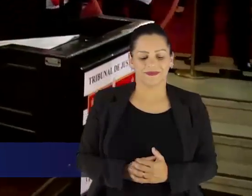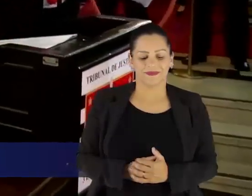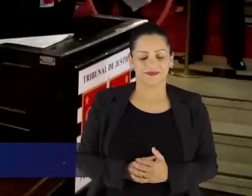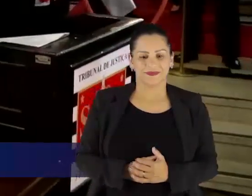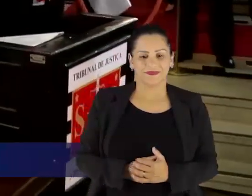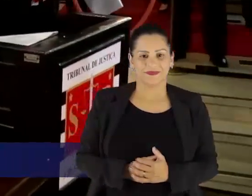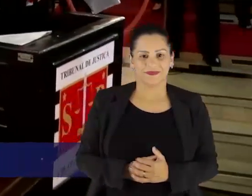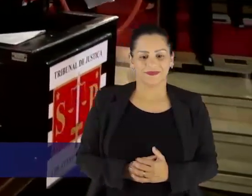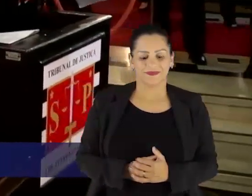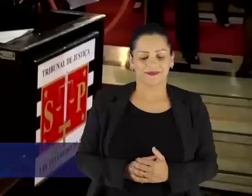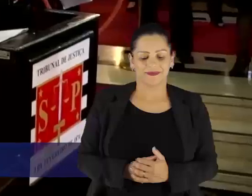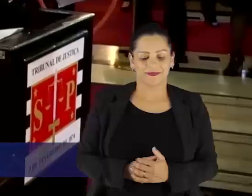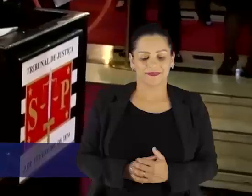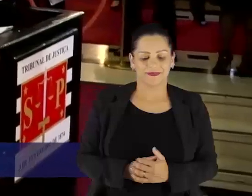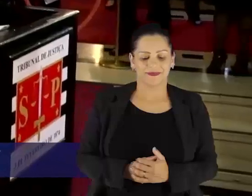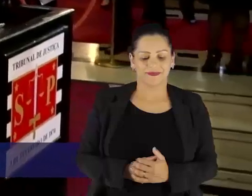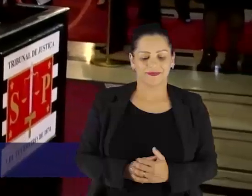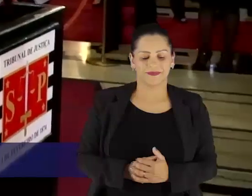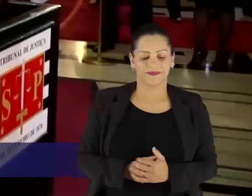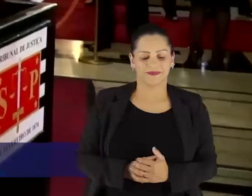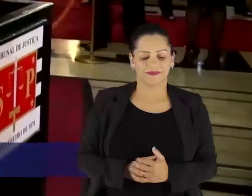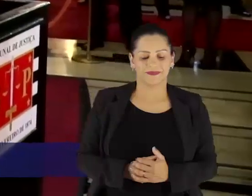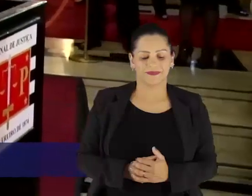e amigos 1